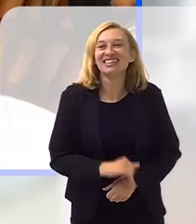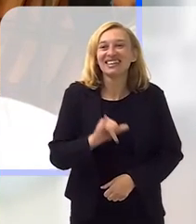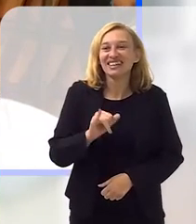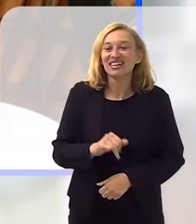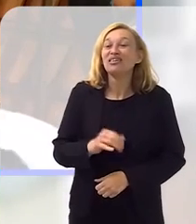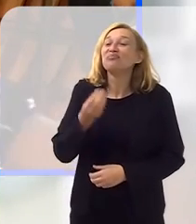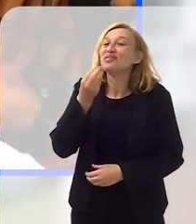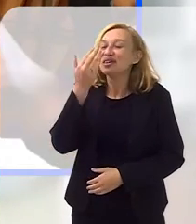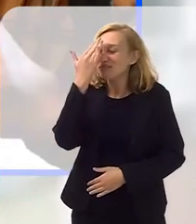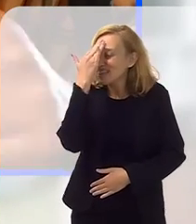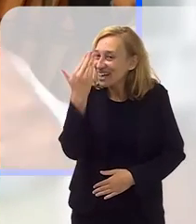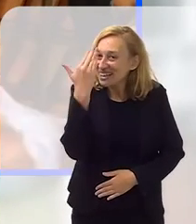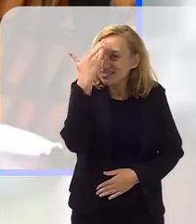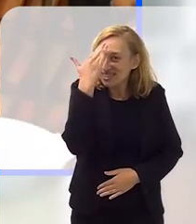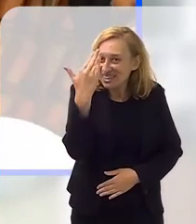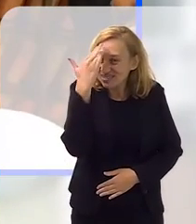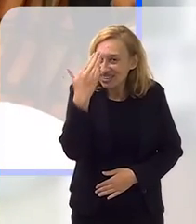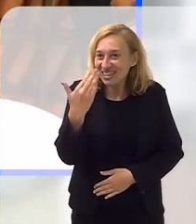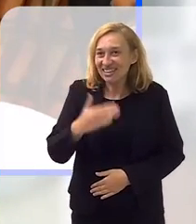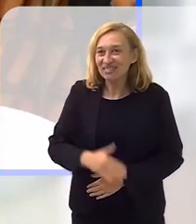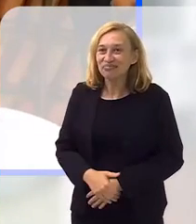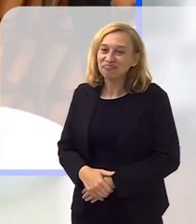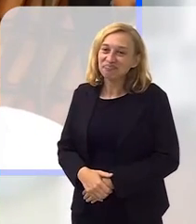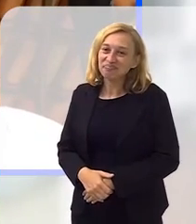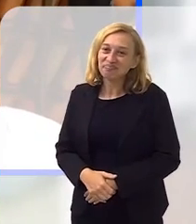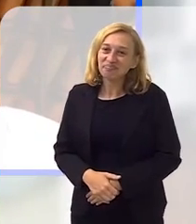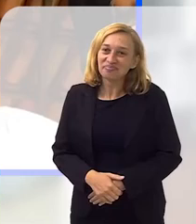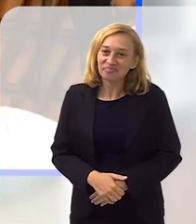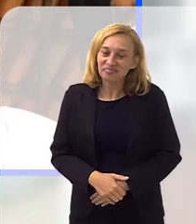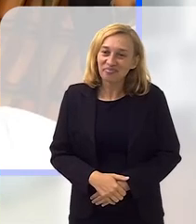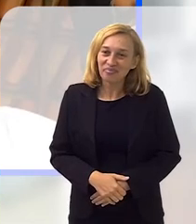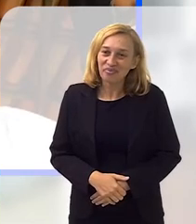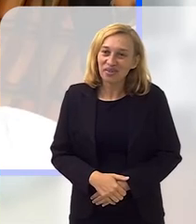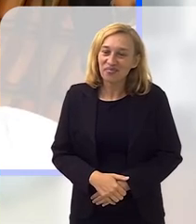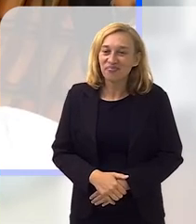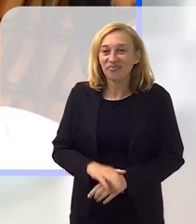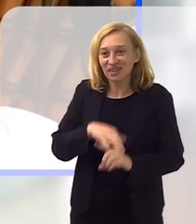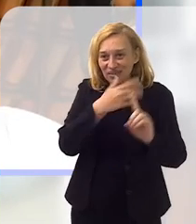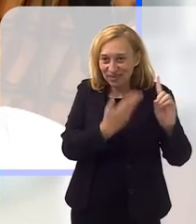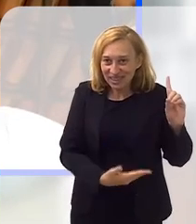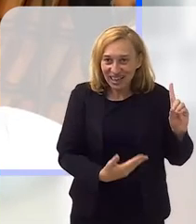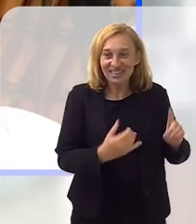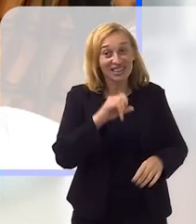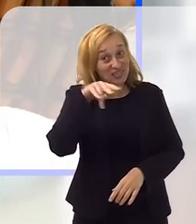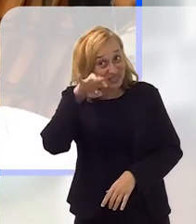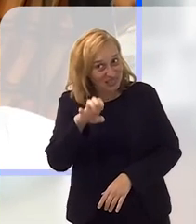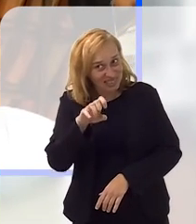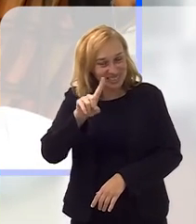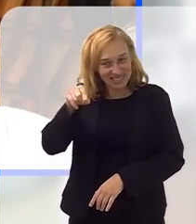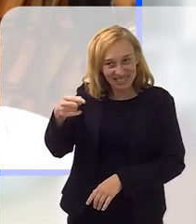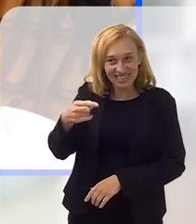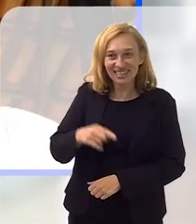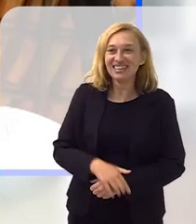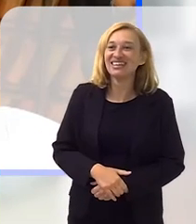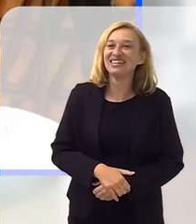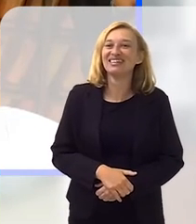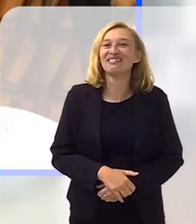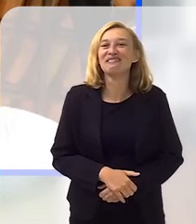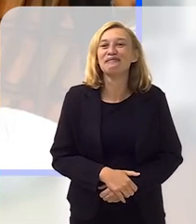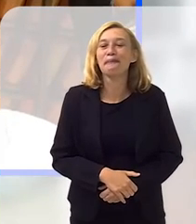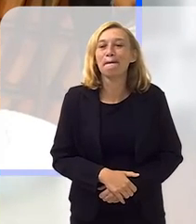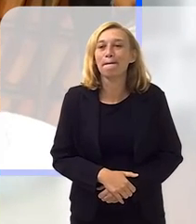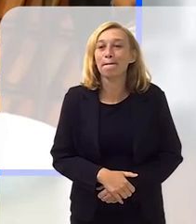próxima. Não vou. Gente, não, muito não obrigada. Não vou cometer essa homenagem a Dona